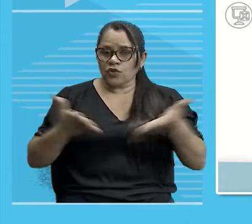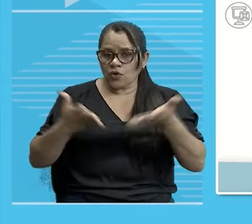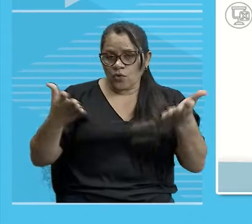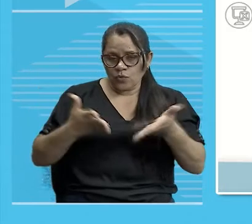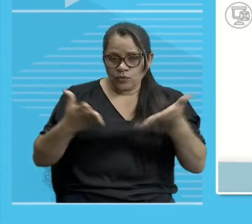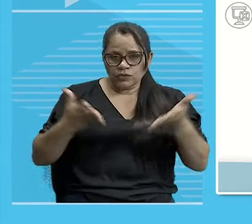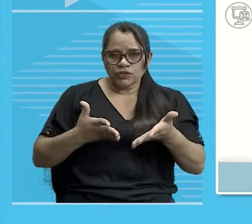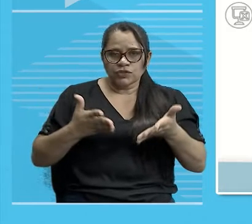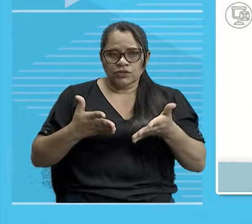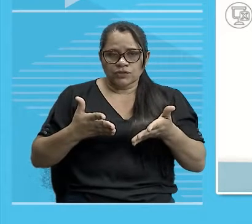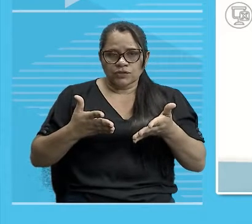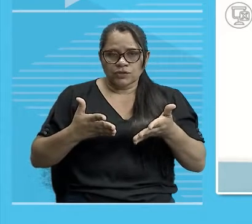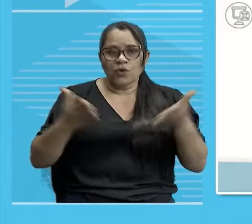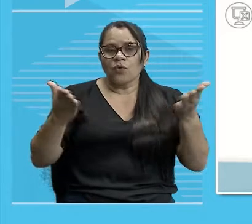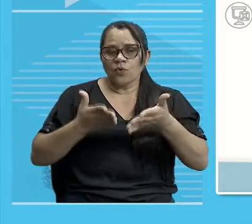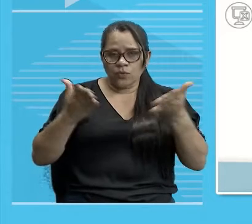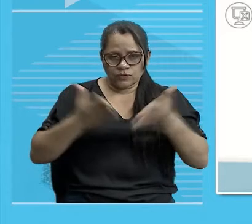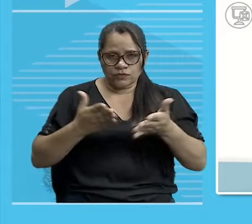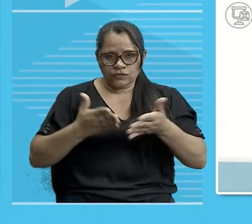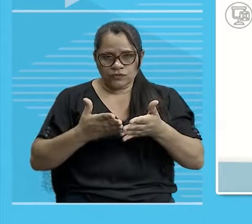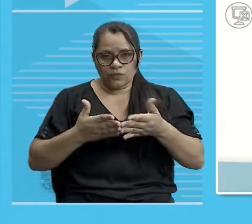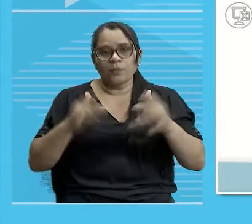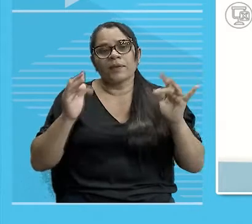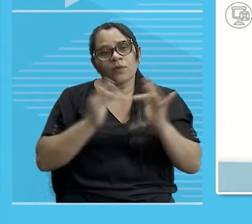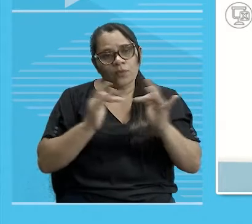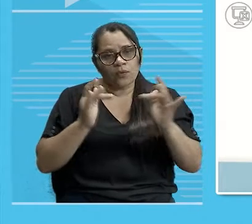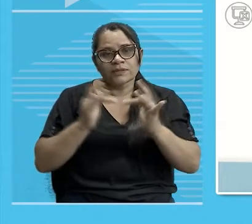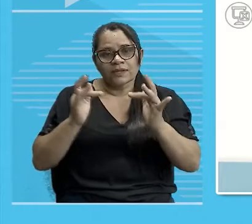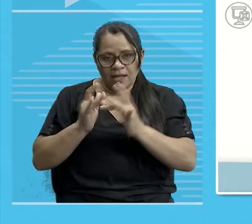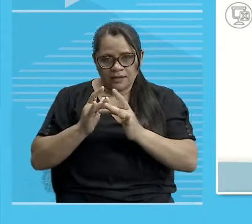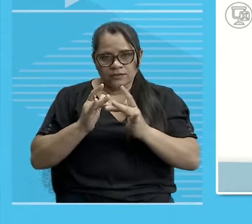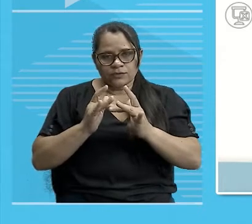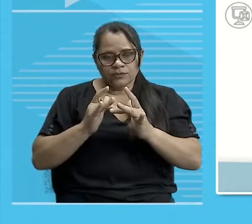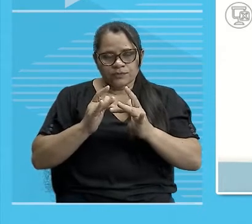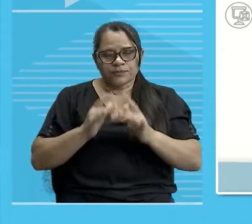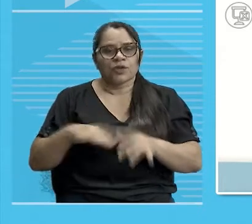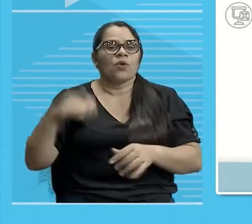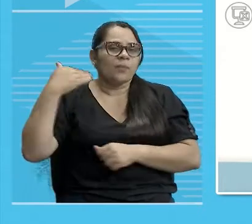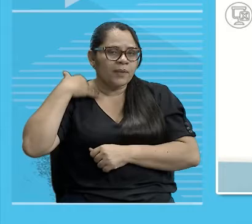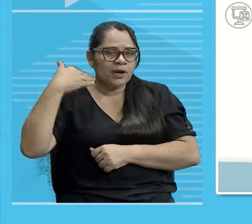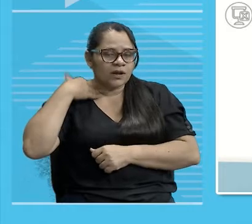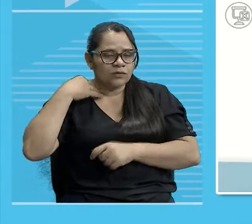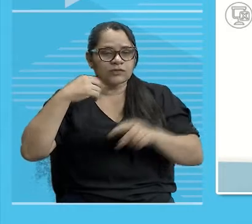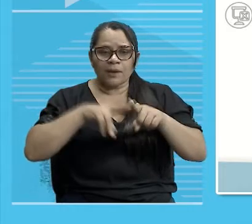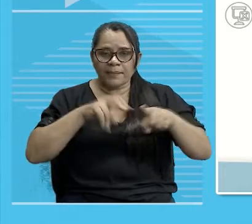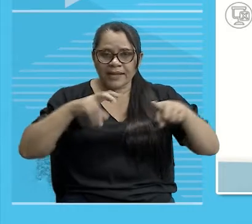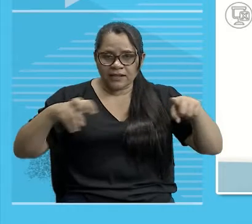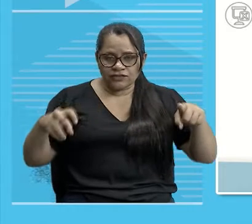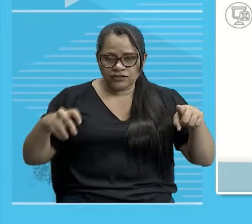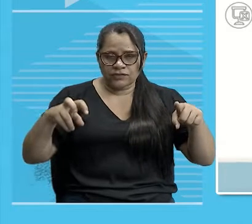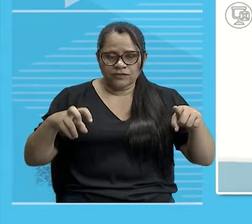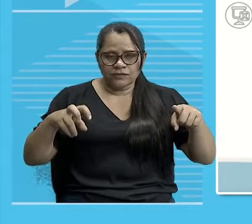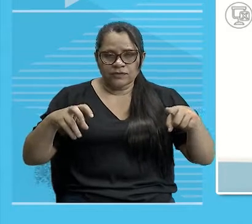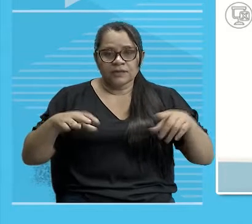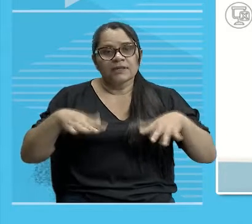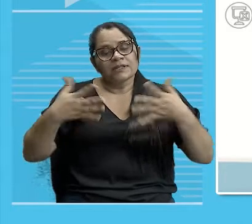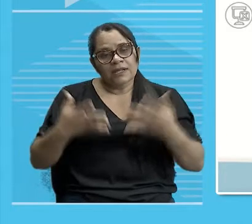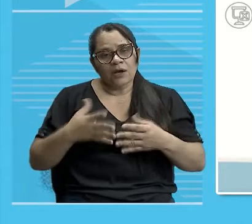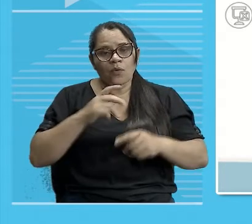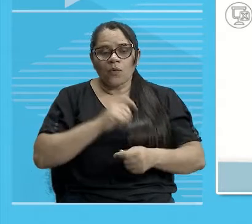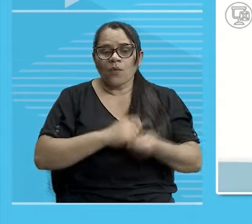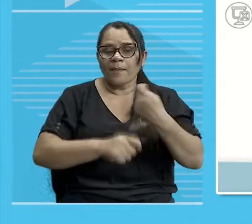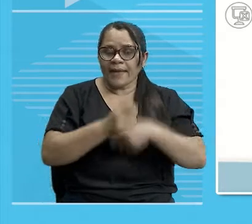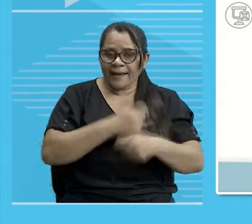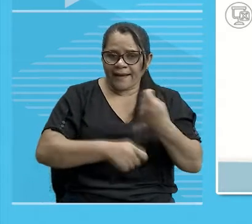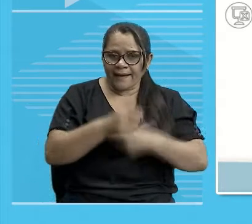meu contato com o banco são caixas eletrônicos ou aplicativo tanto que o mercado lançou né a